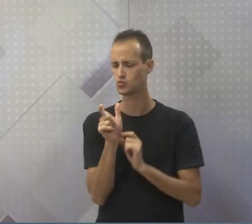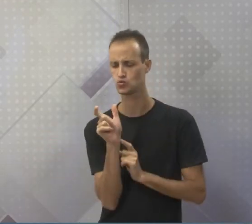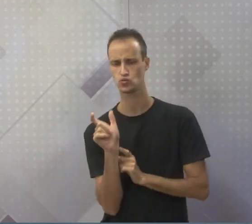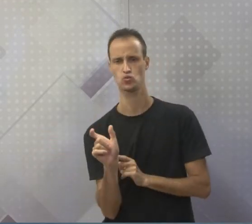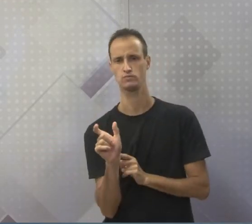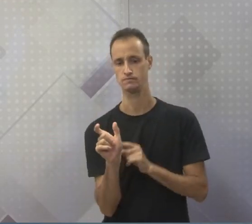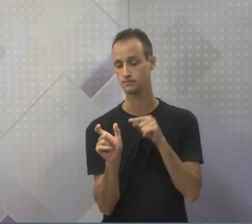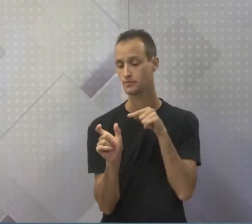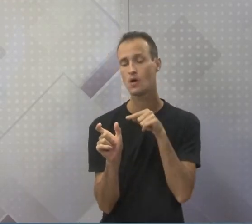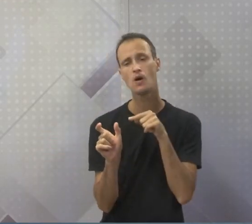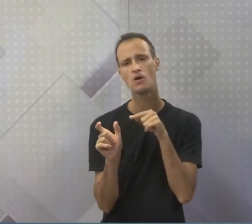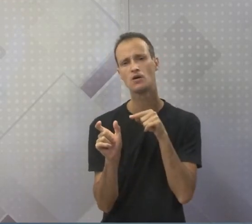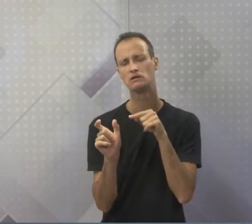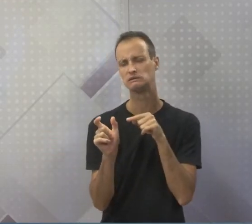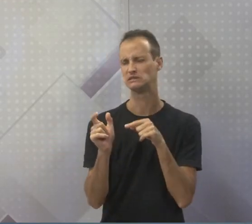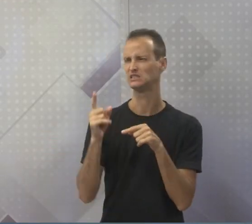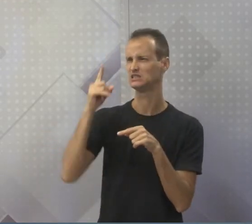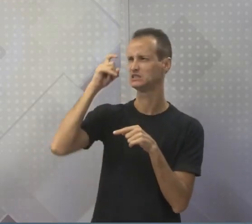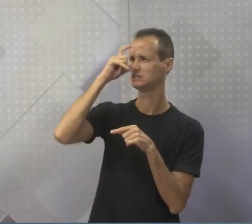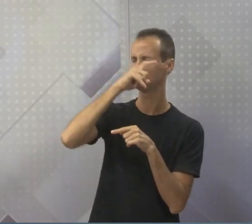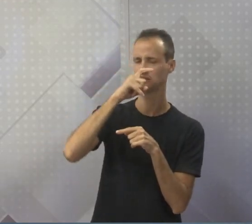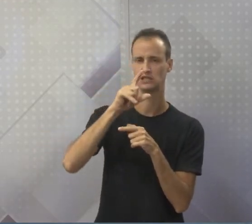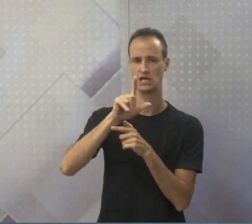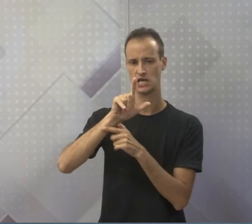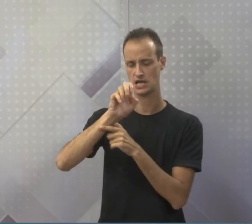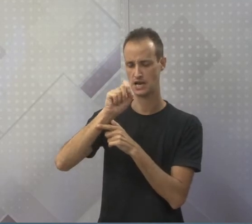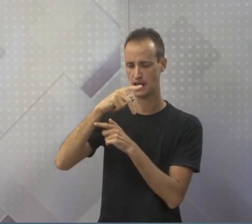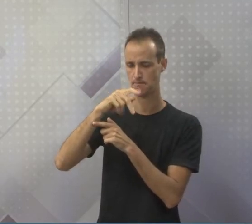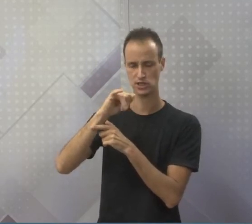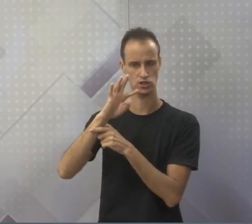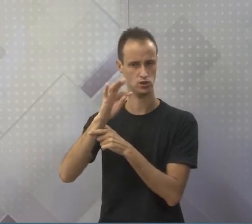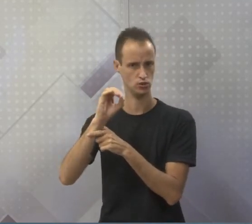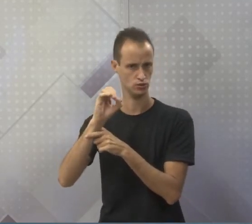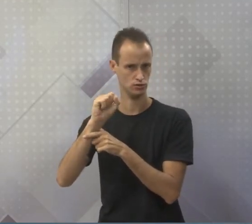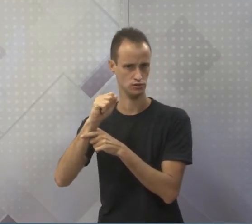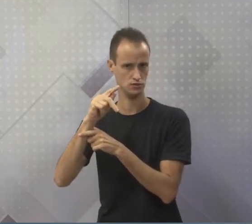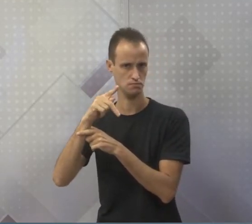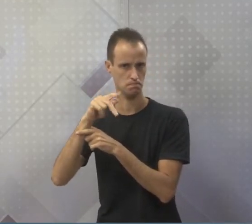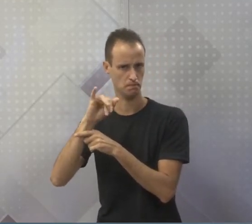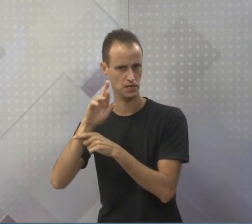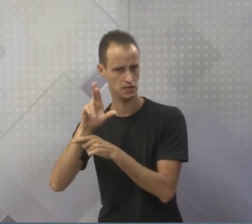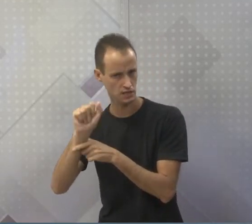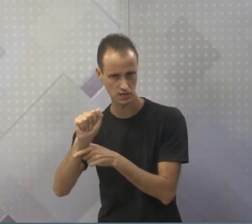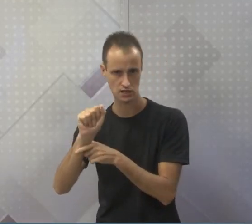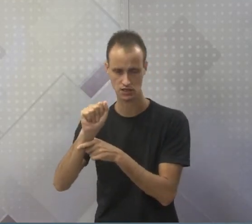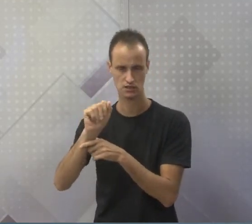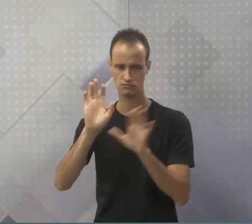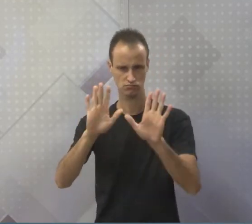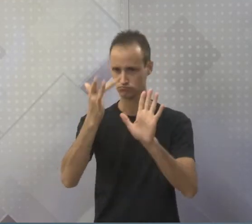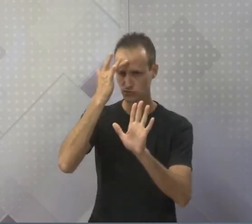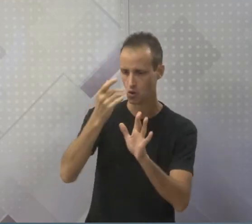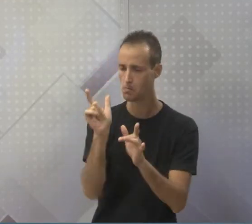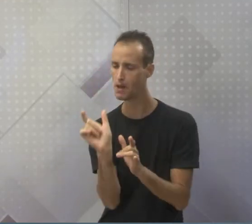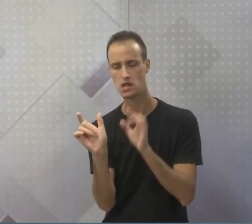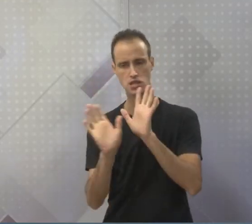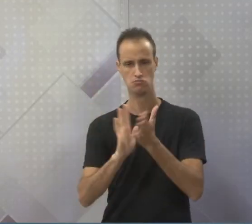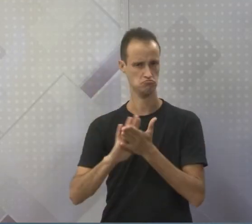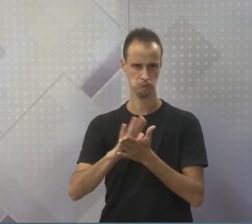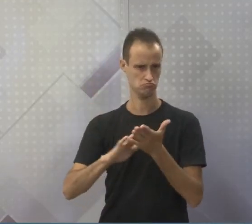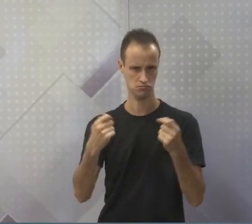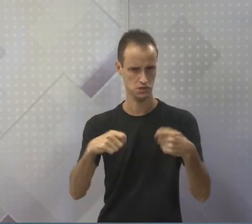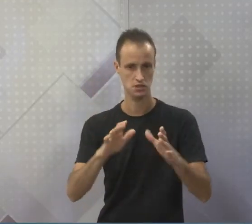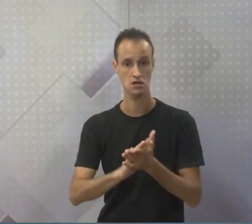nomezinho complicado, chamado leptospira, mas não decora isso não. É uma bactéria que provoca essa doença,